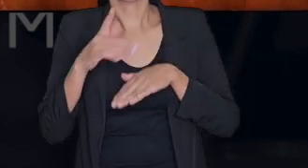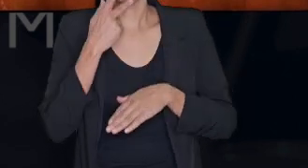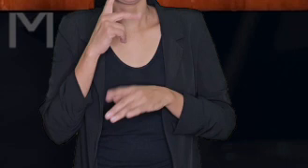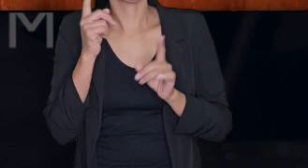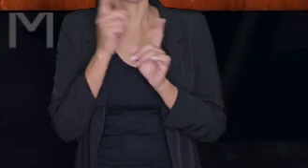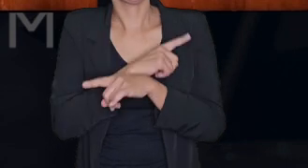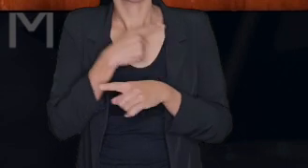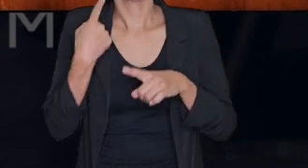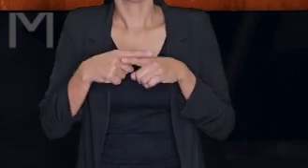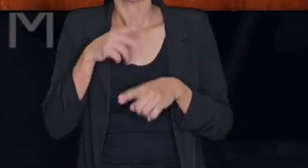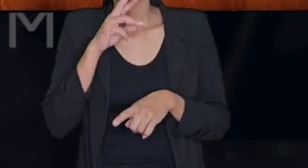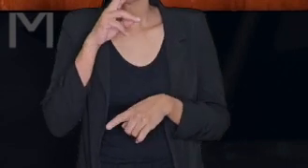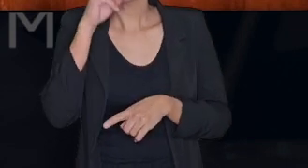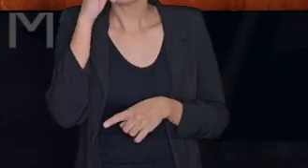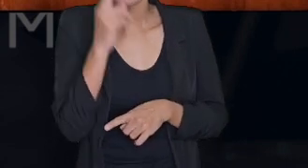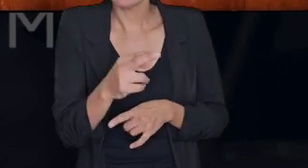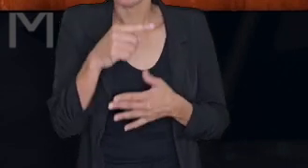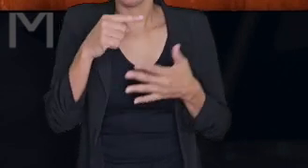gente precisa